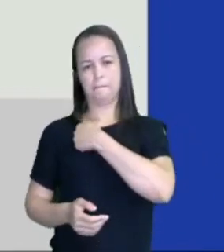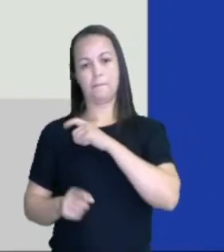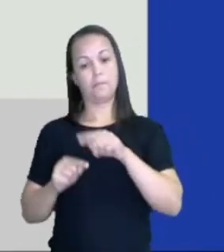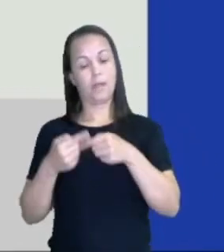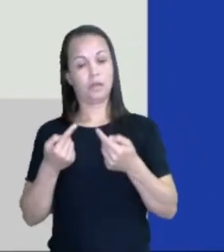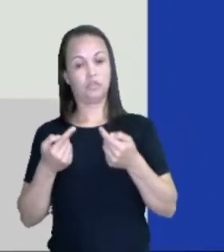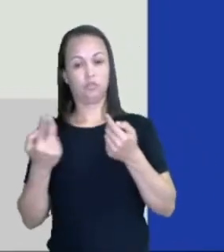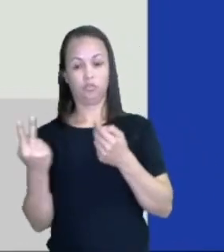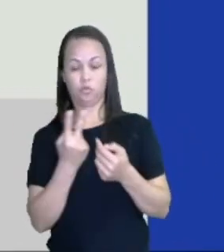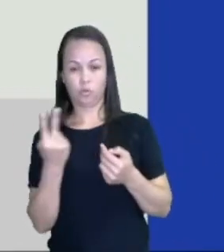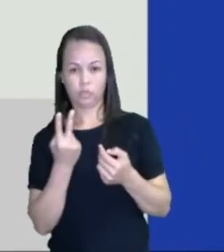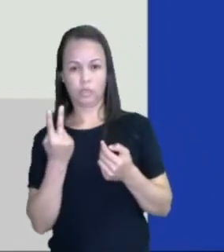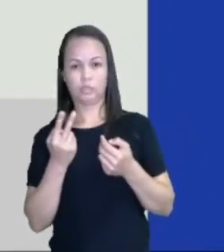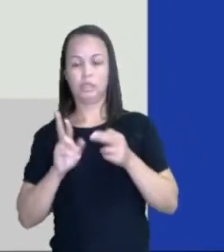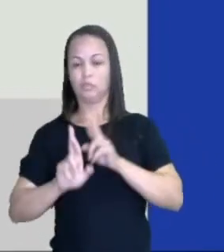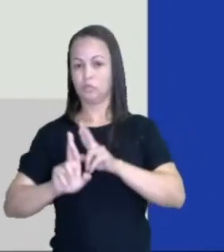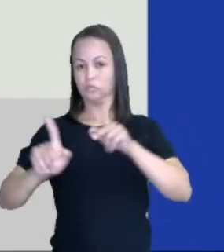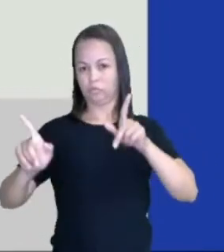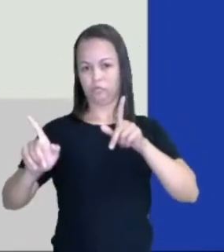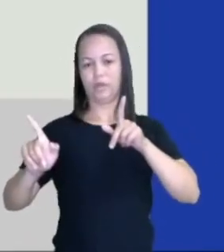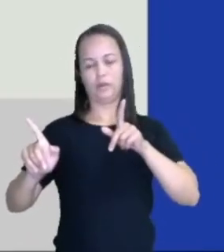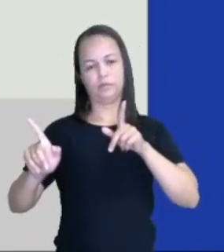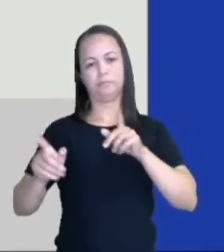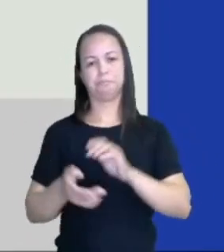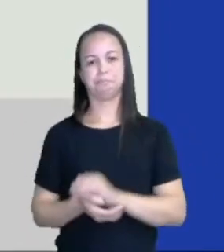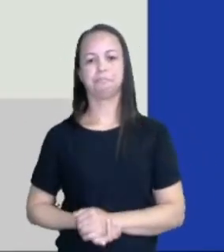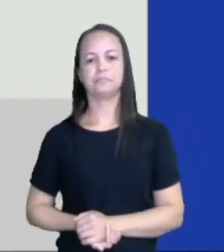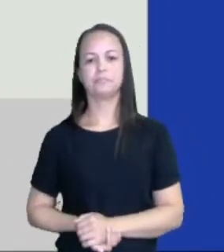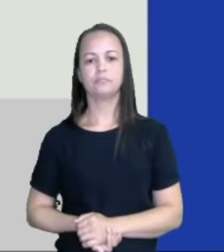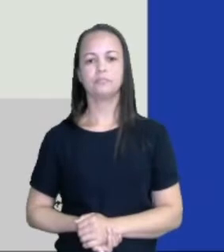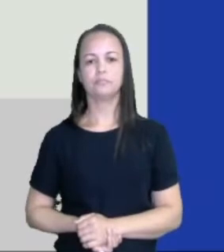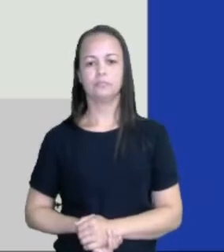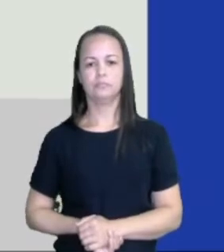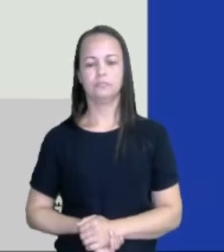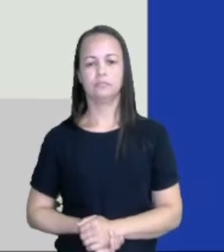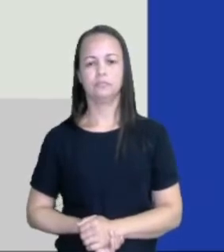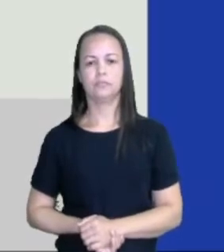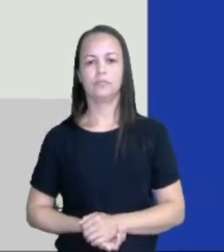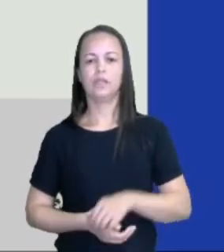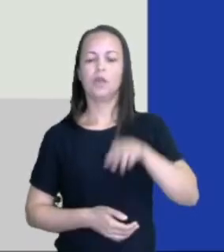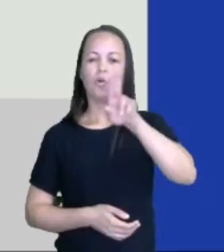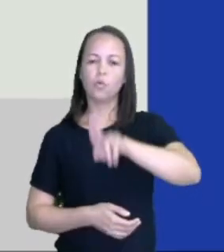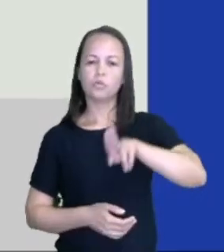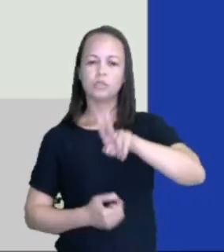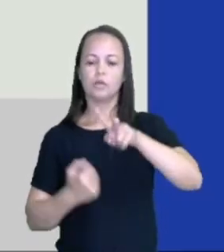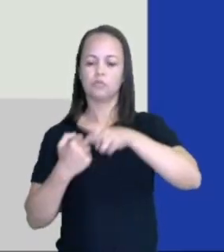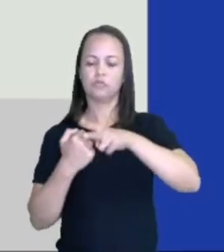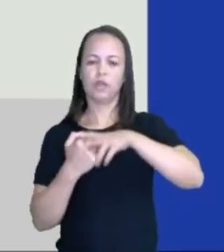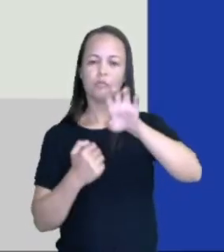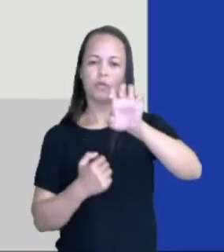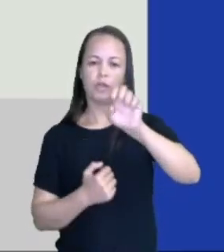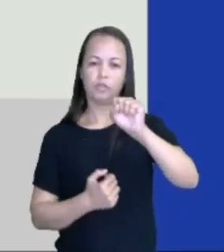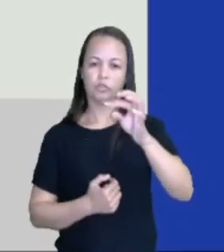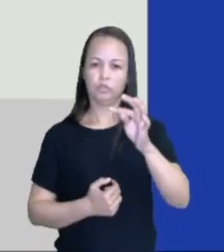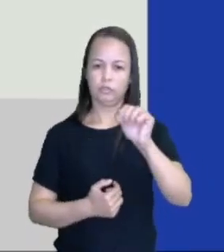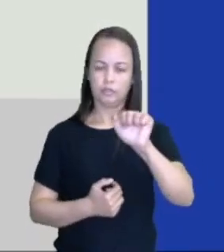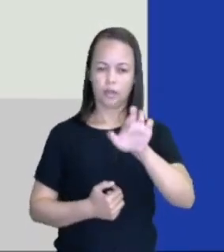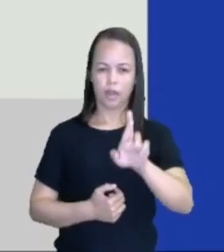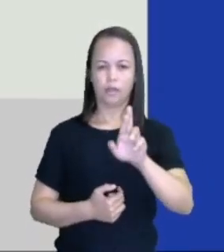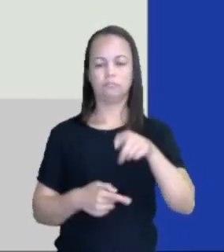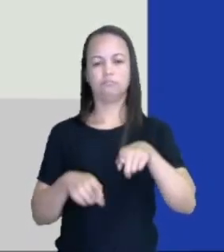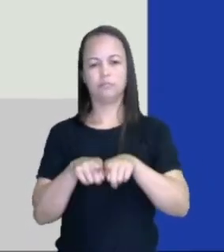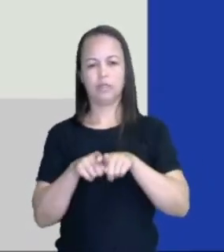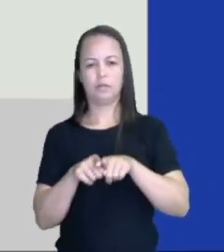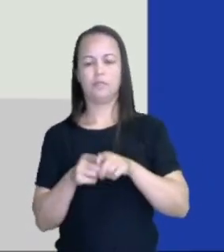pareçam, são dois idiomas distintos. Usamos o verbo estar também para